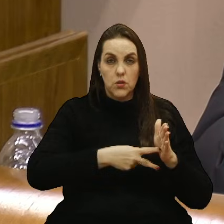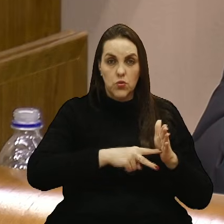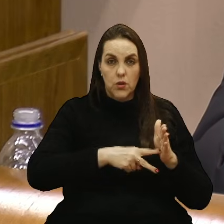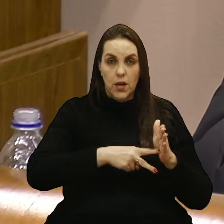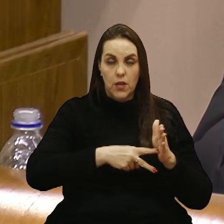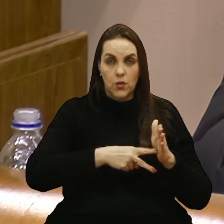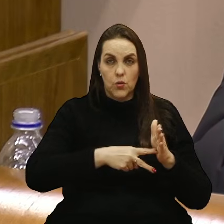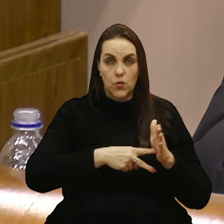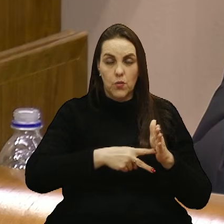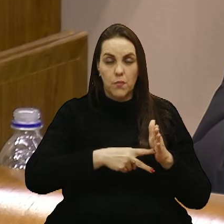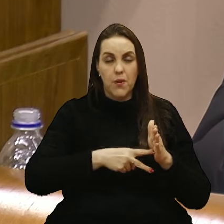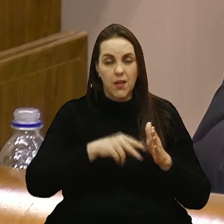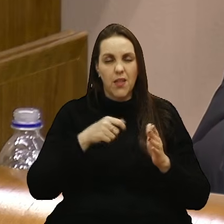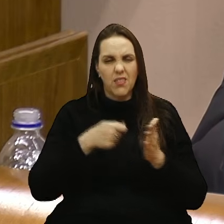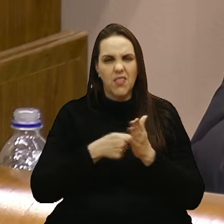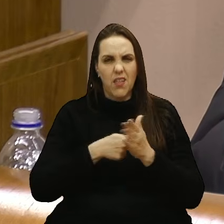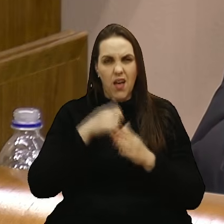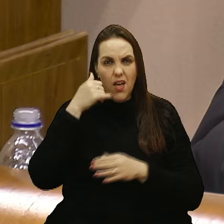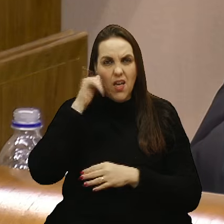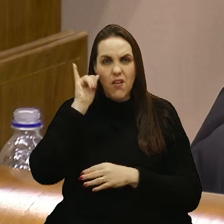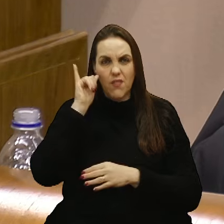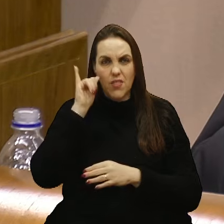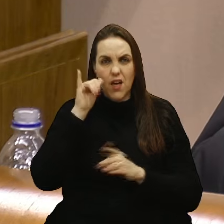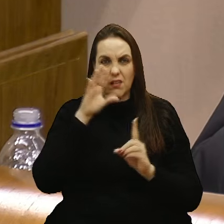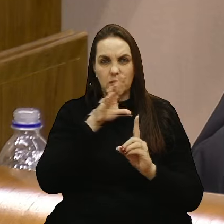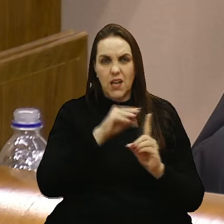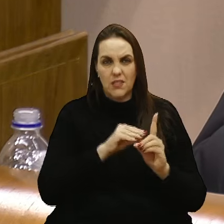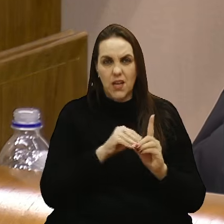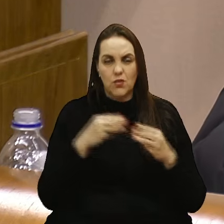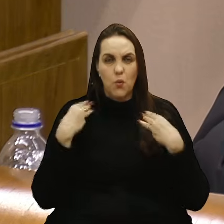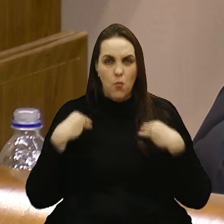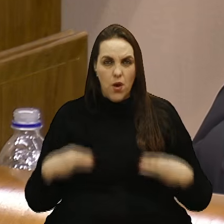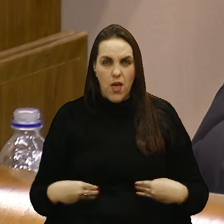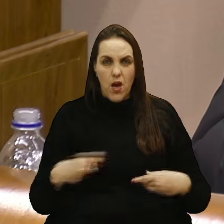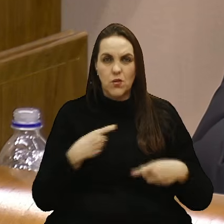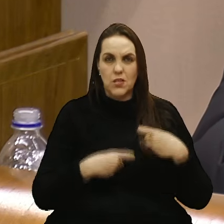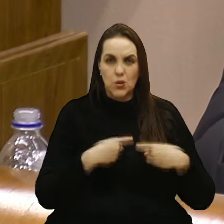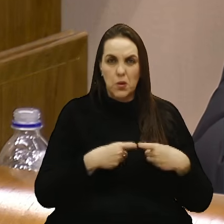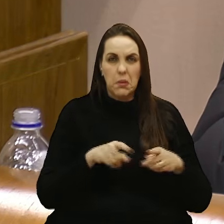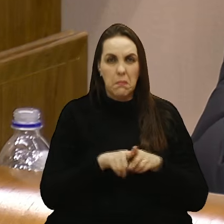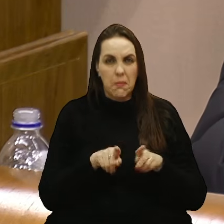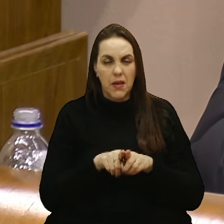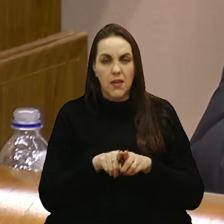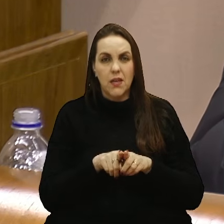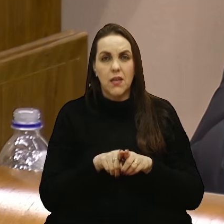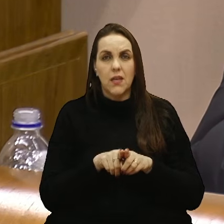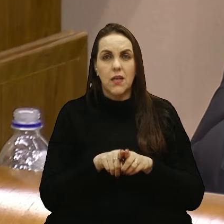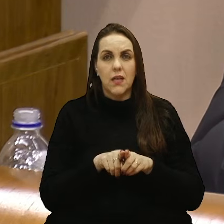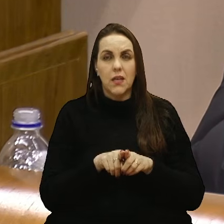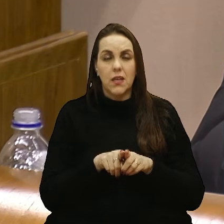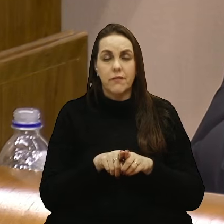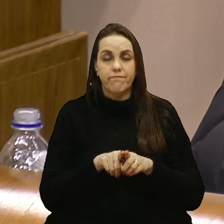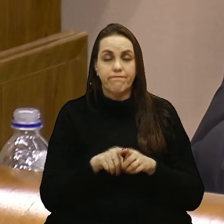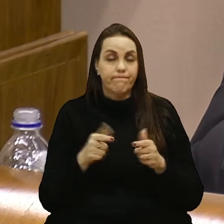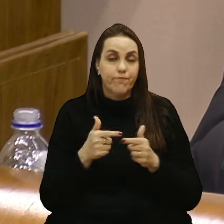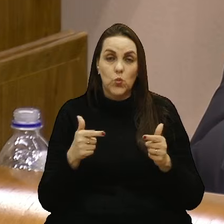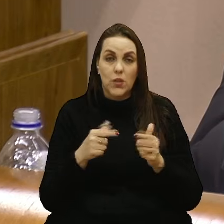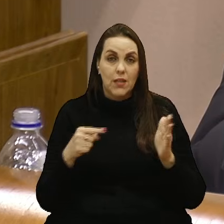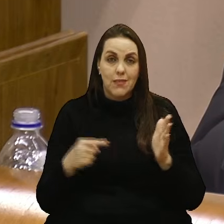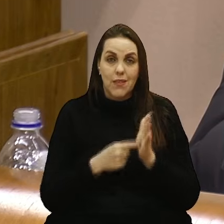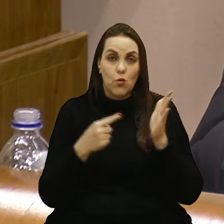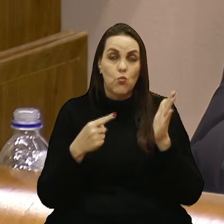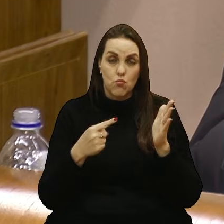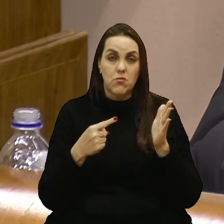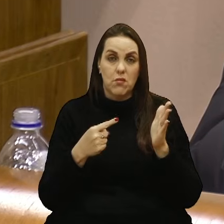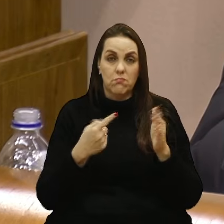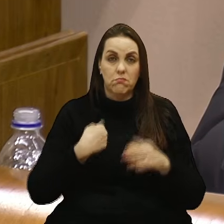para inibir exatamente esses assédios, tanto moral como sexual, mesmo não chegando até nós denúncias